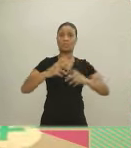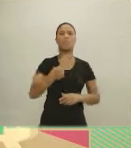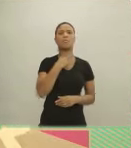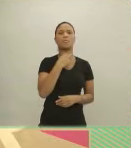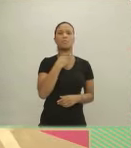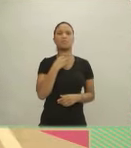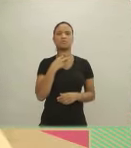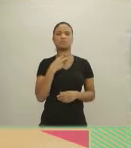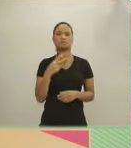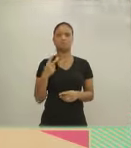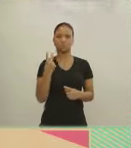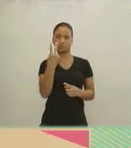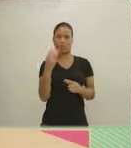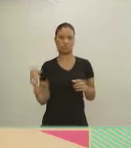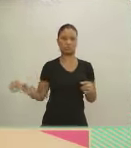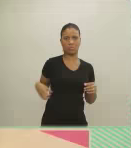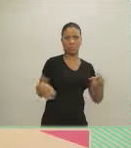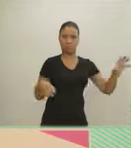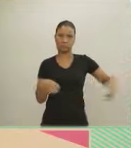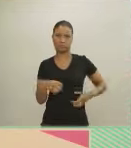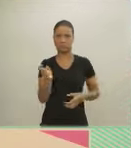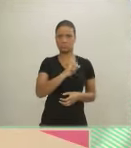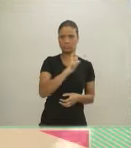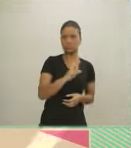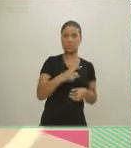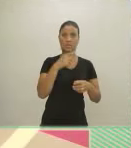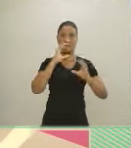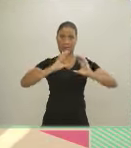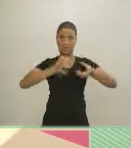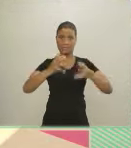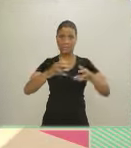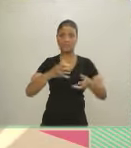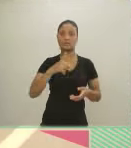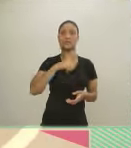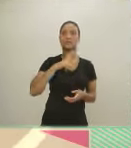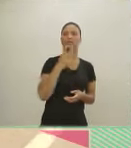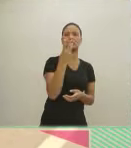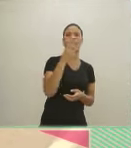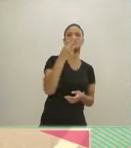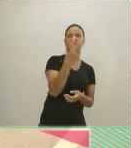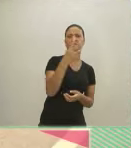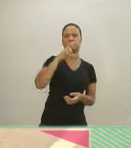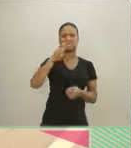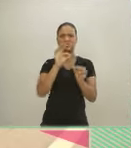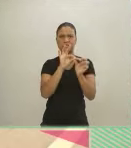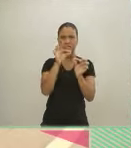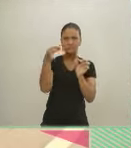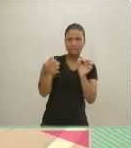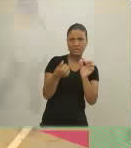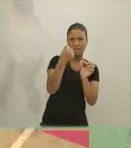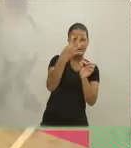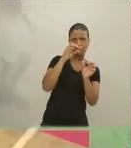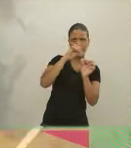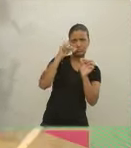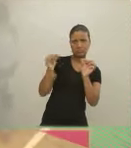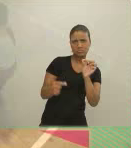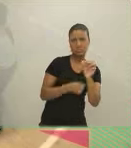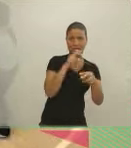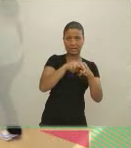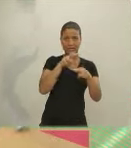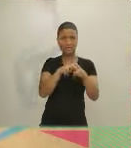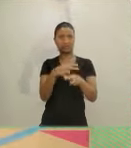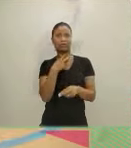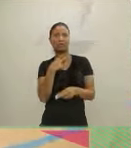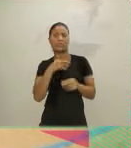jogador a bola ela tem 35 cm e 14 polegadas a cadeira não pode passar de 10 km também são três na